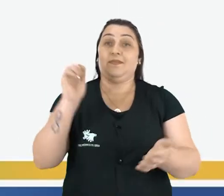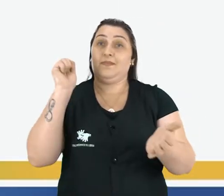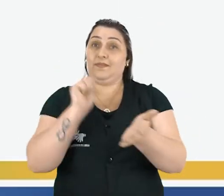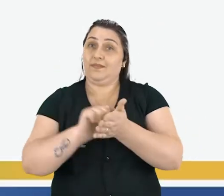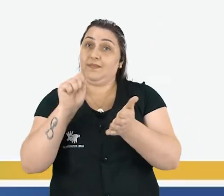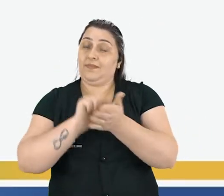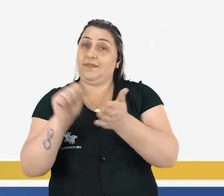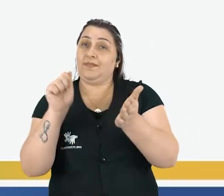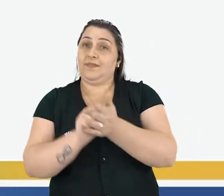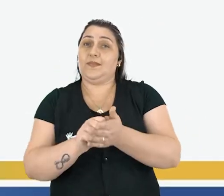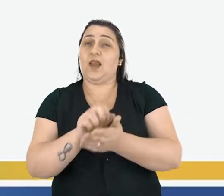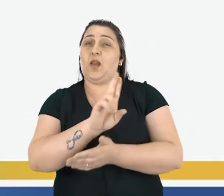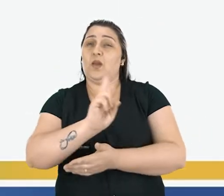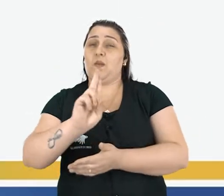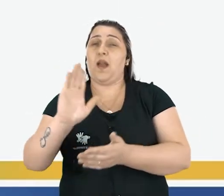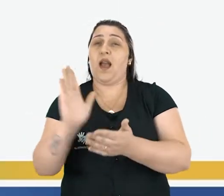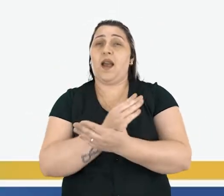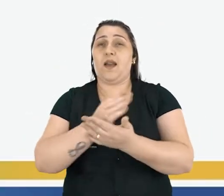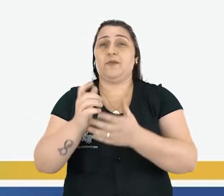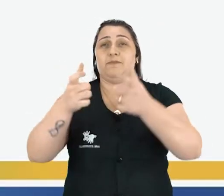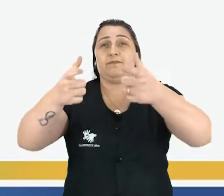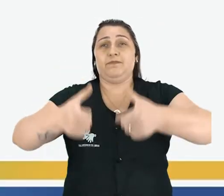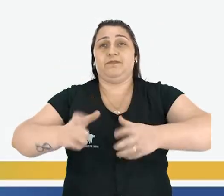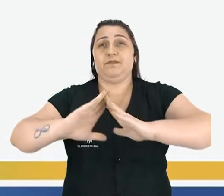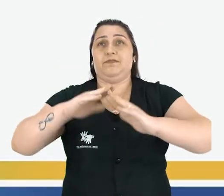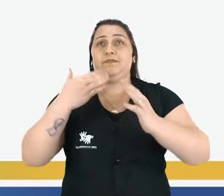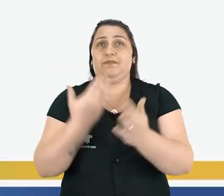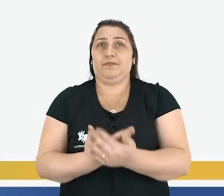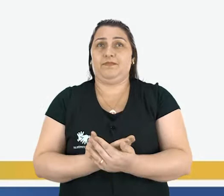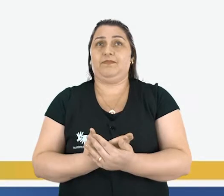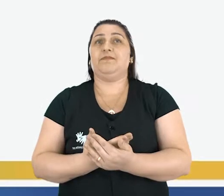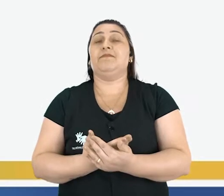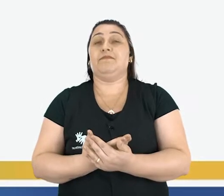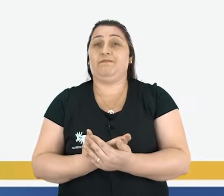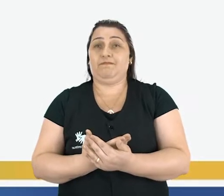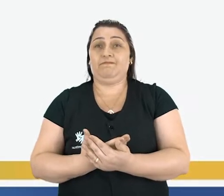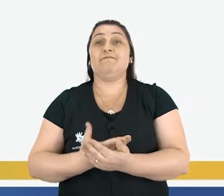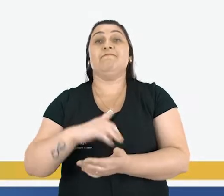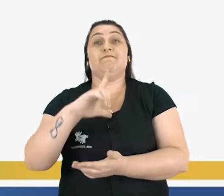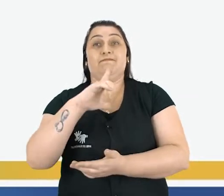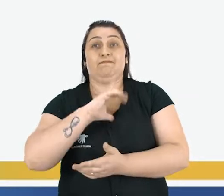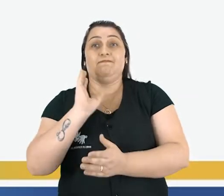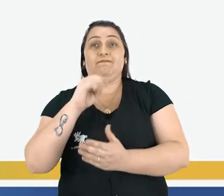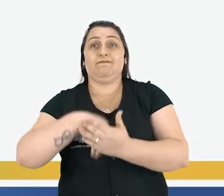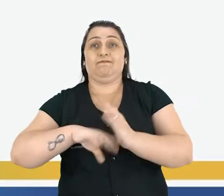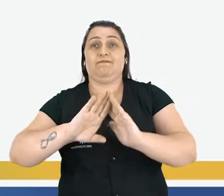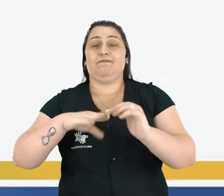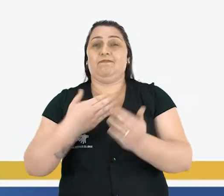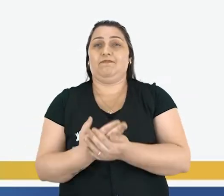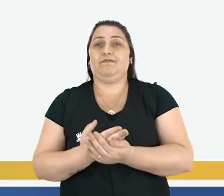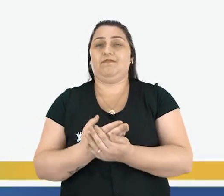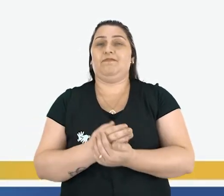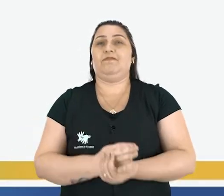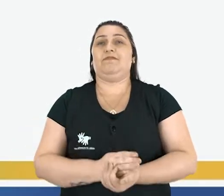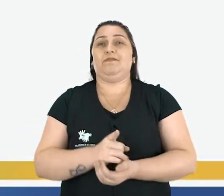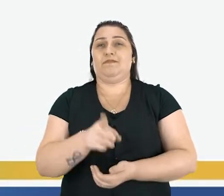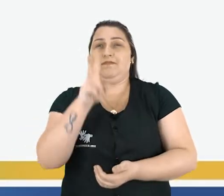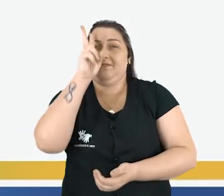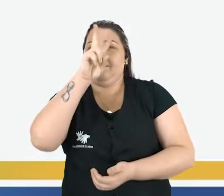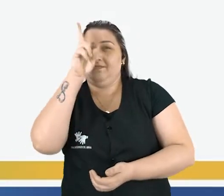e vamos escrever o nome de algumas dependências que geralmente têm na escola